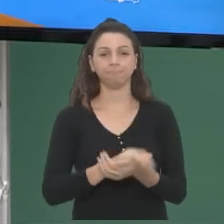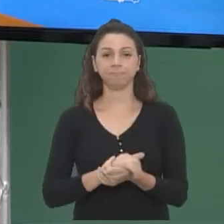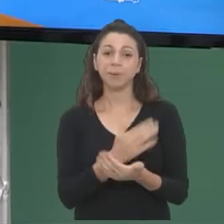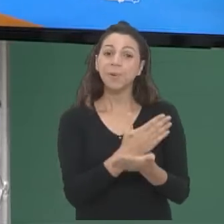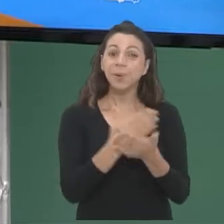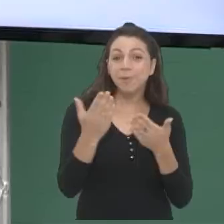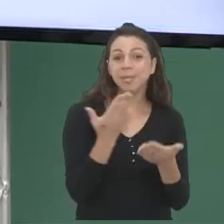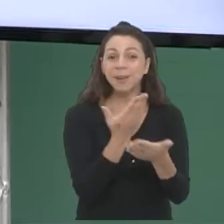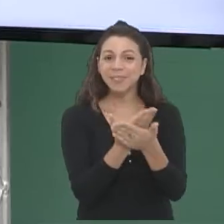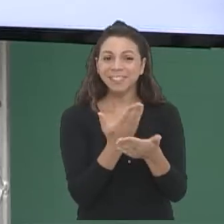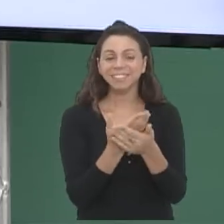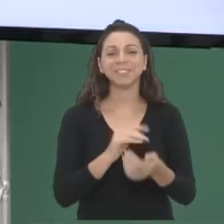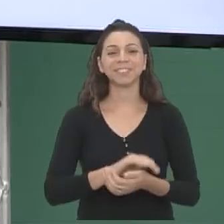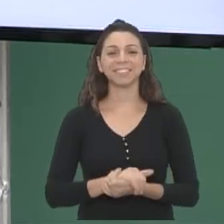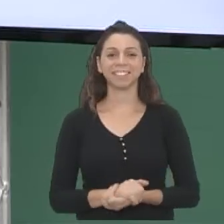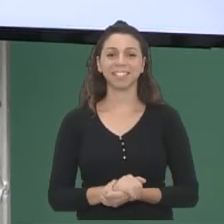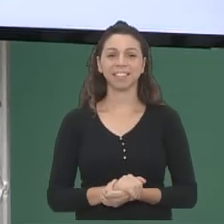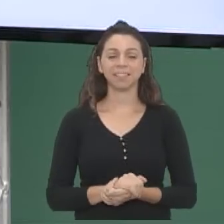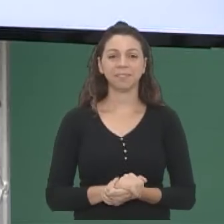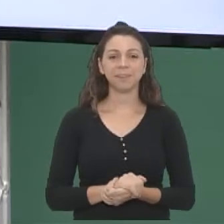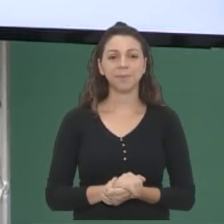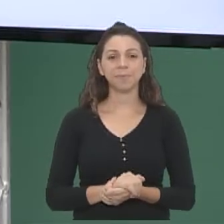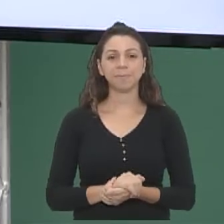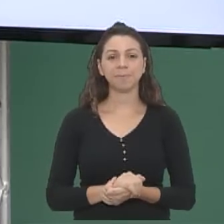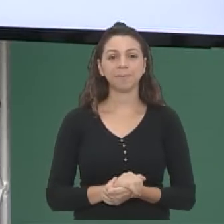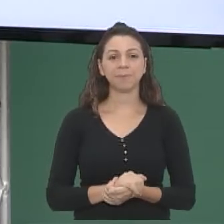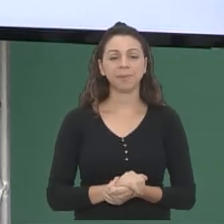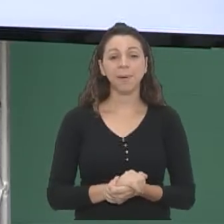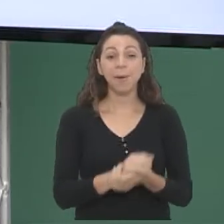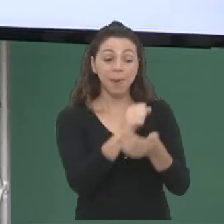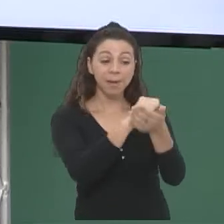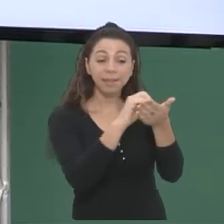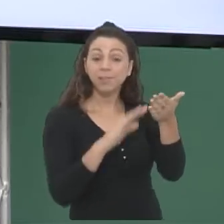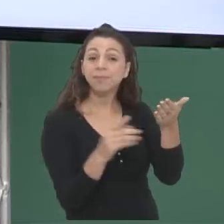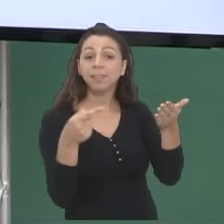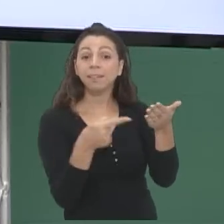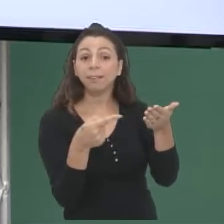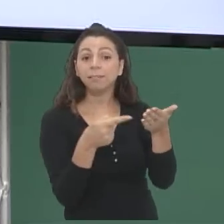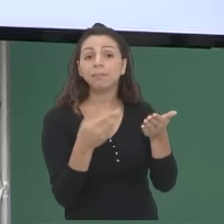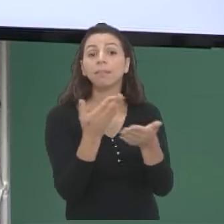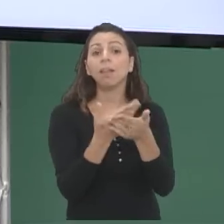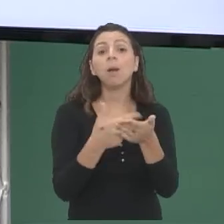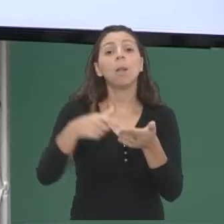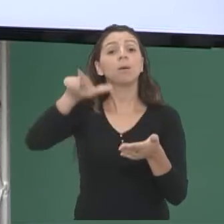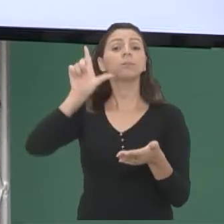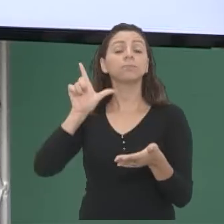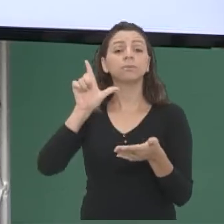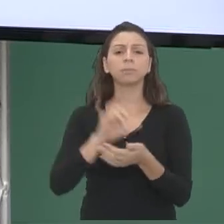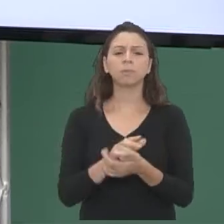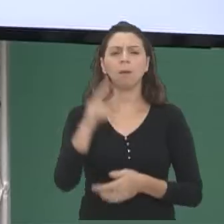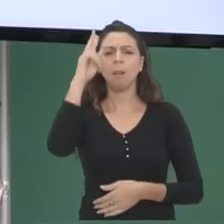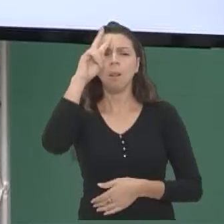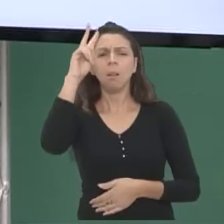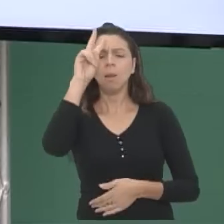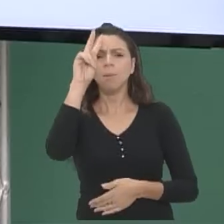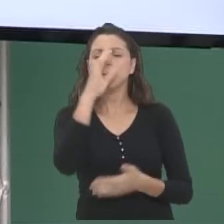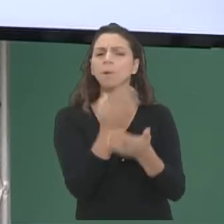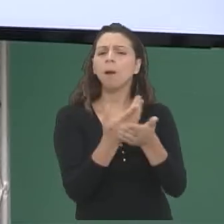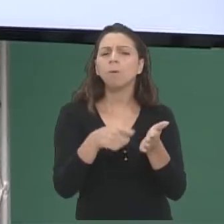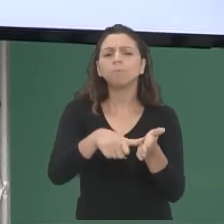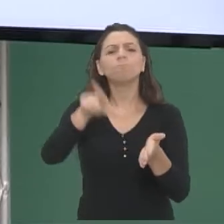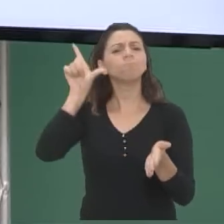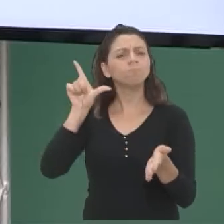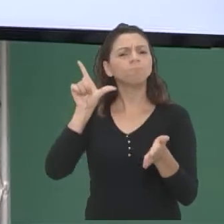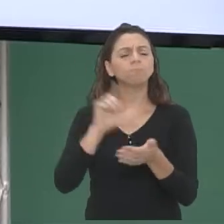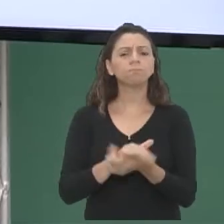hoje? Começando a aula de hoje, a gente vai falar sobre exercício da aula anterior. Lembra que na aula anterior nós falamos